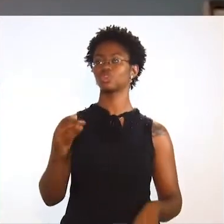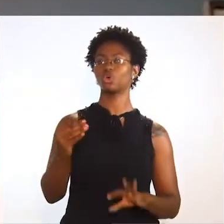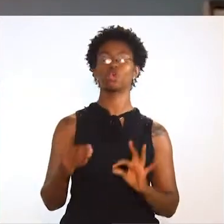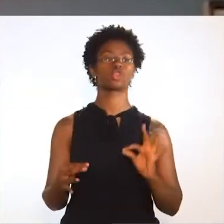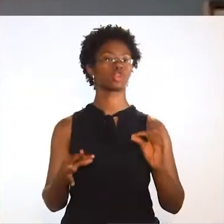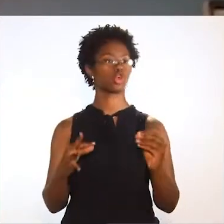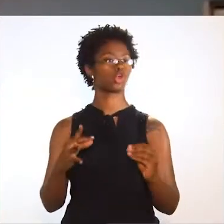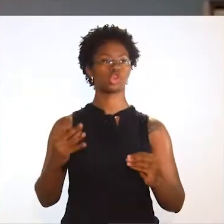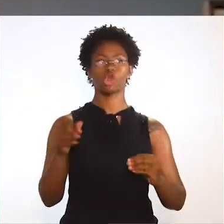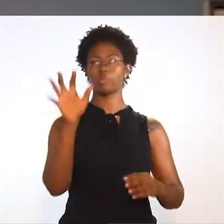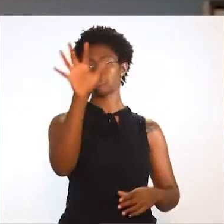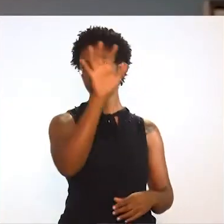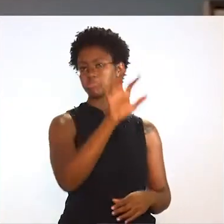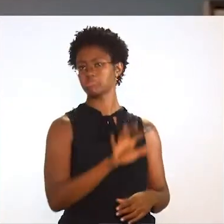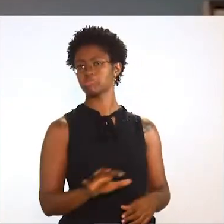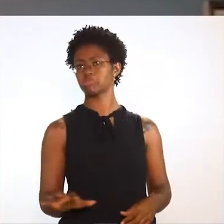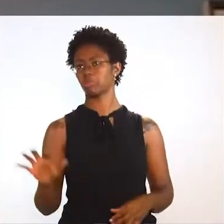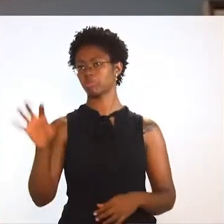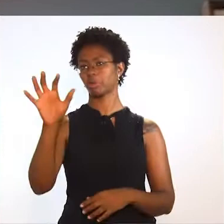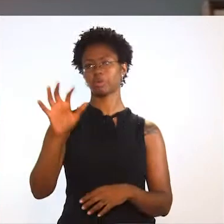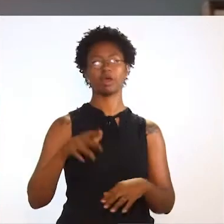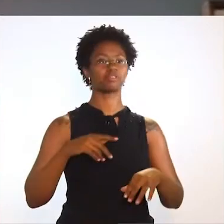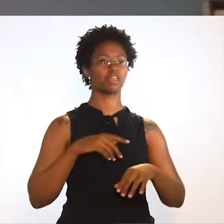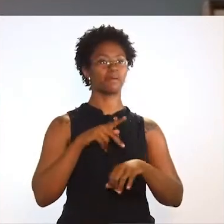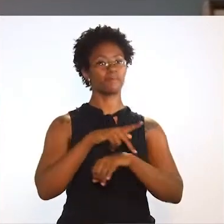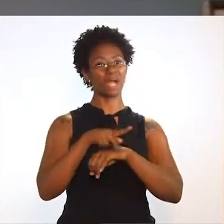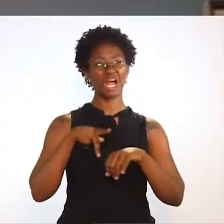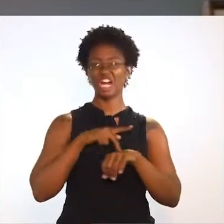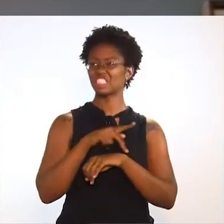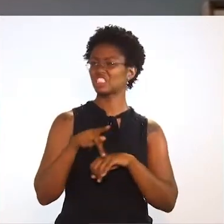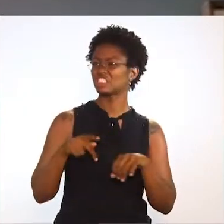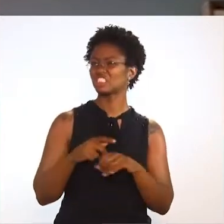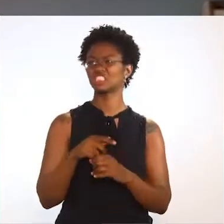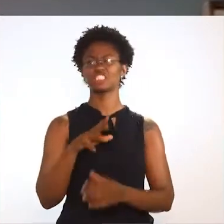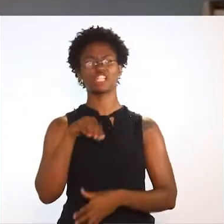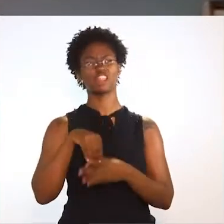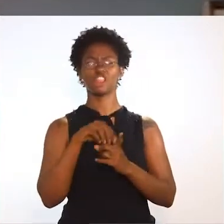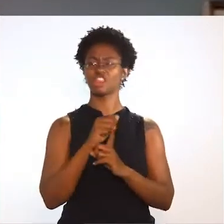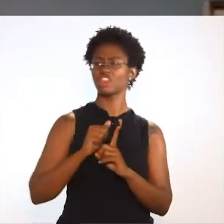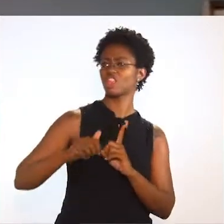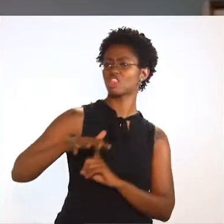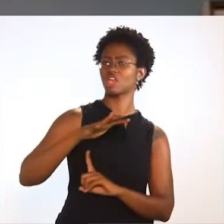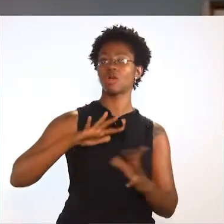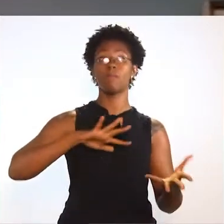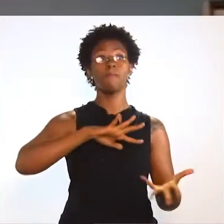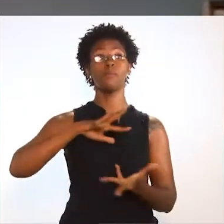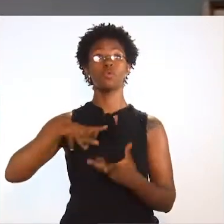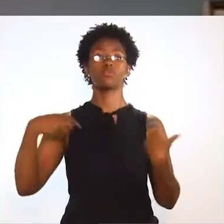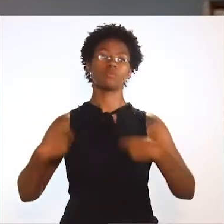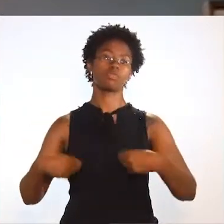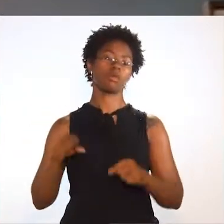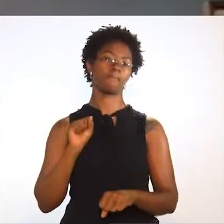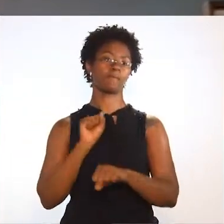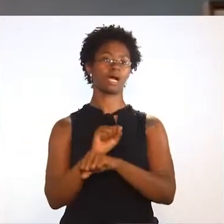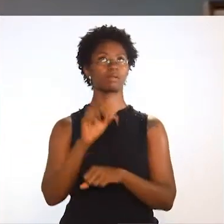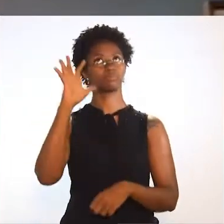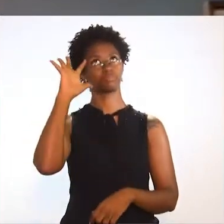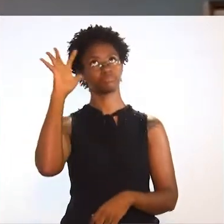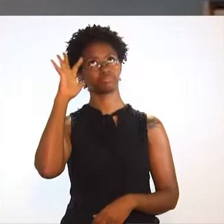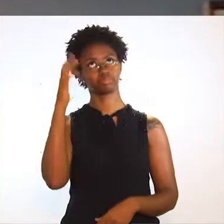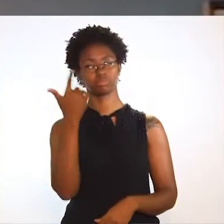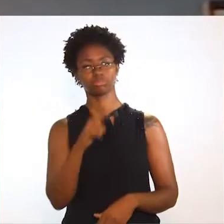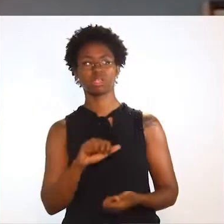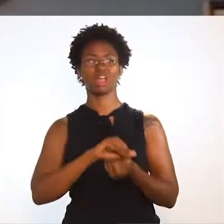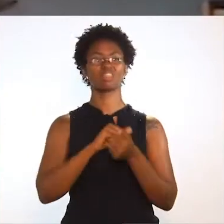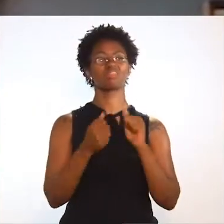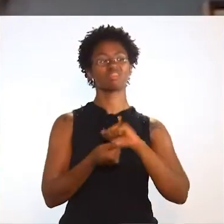horizontal todas as áreas da sociedade, todo o país, o mundo. Foi obrigado a parar e se repensar,